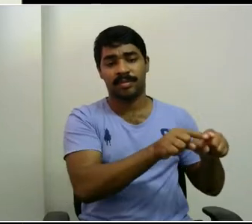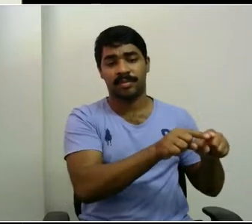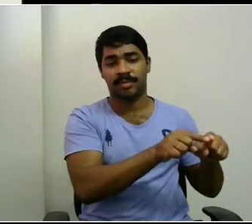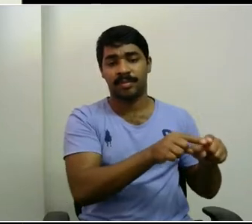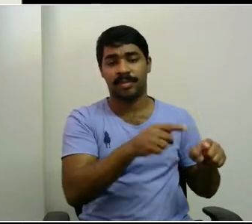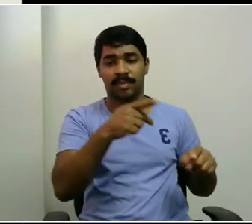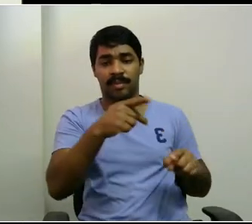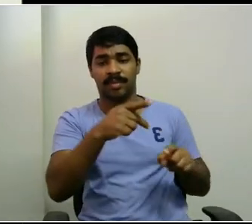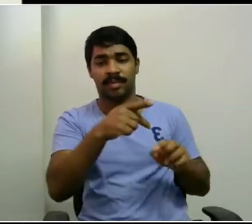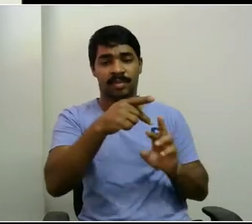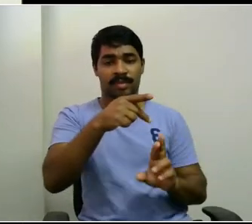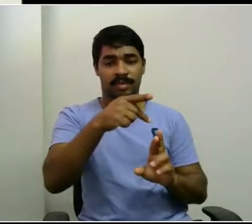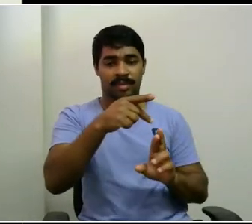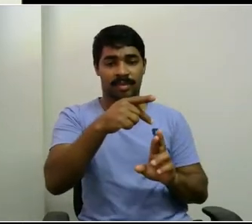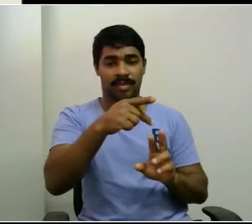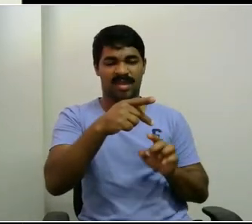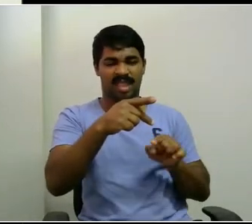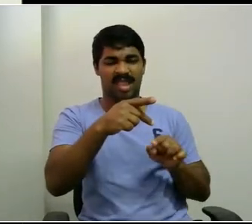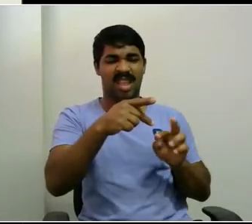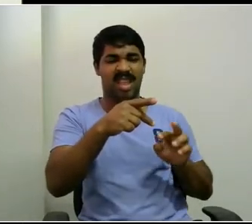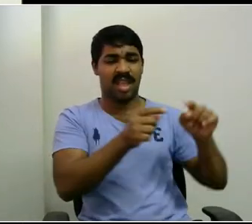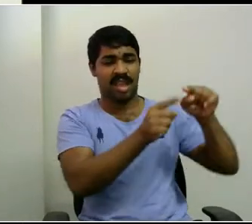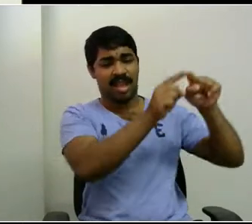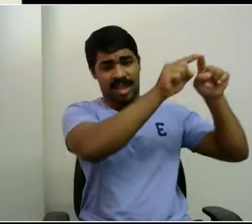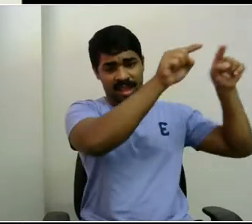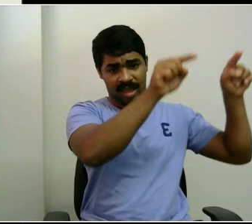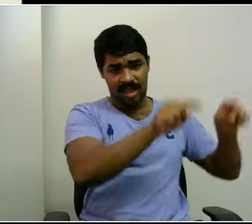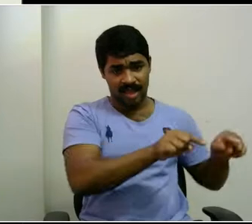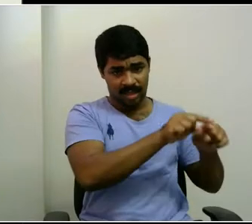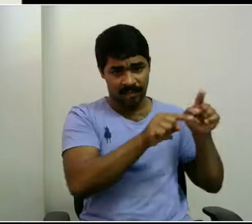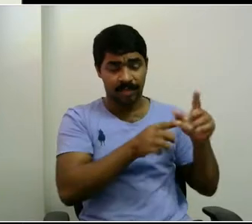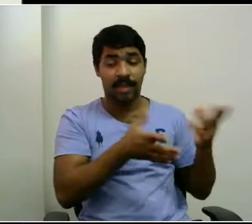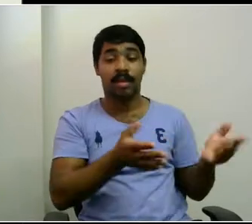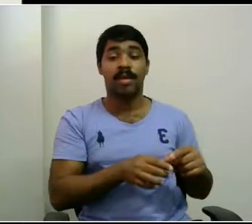PR. Eu vou somar todos os lados, ó. 2x